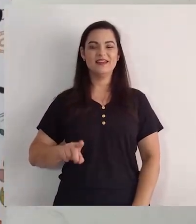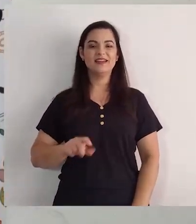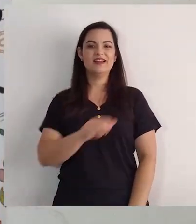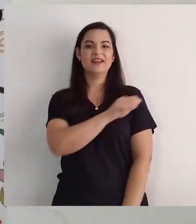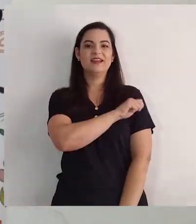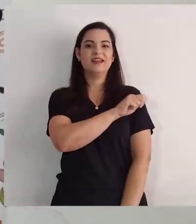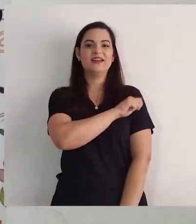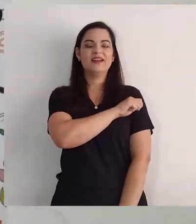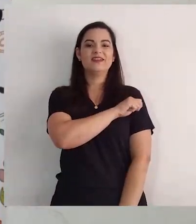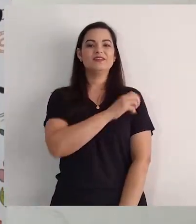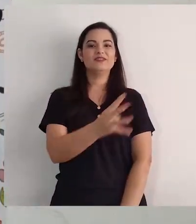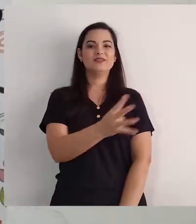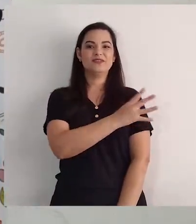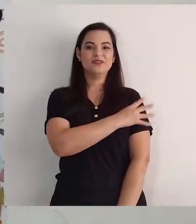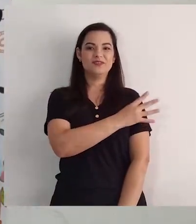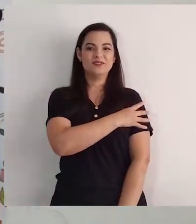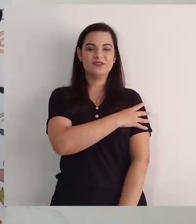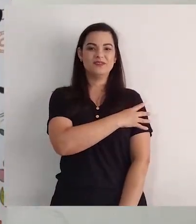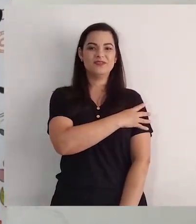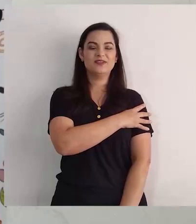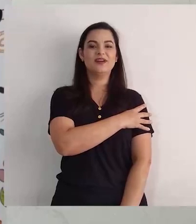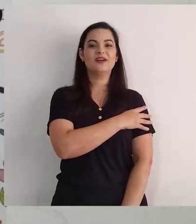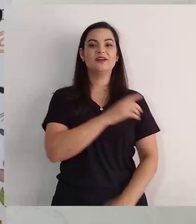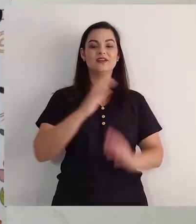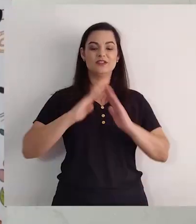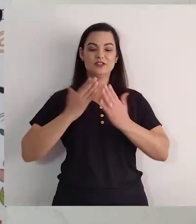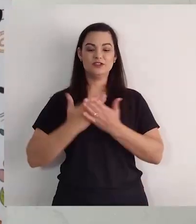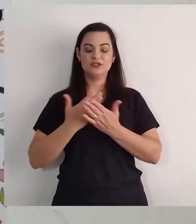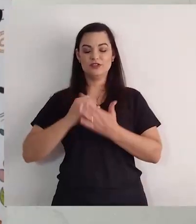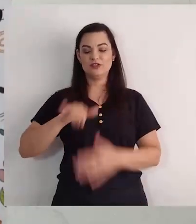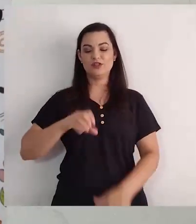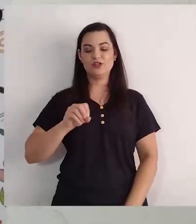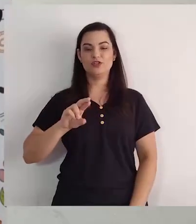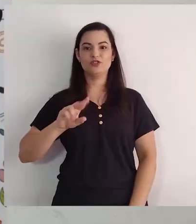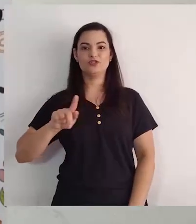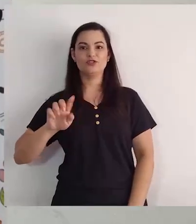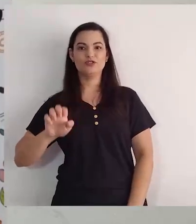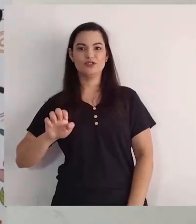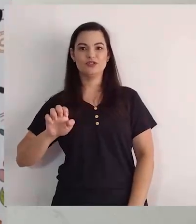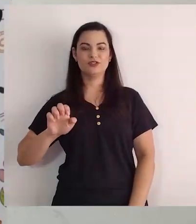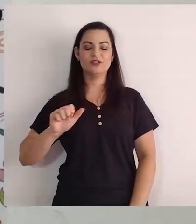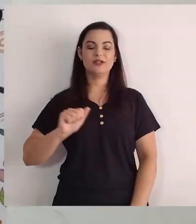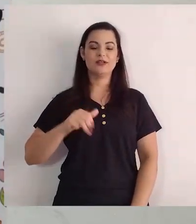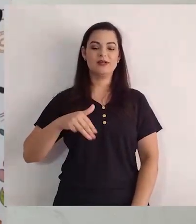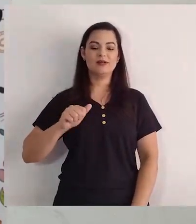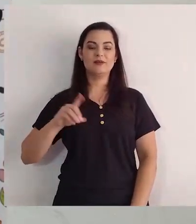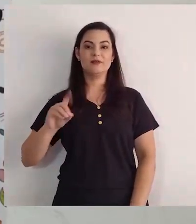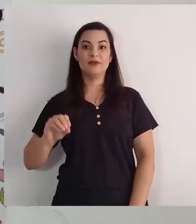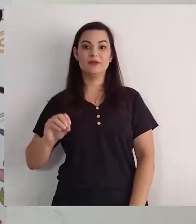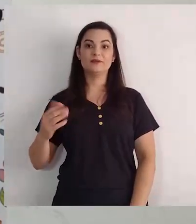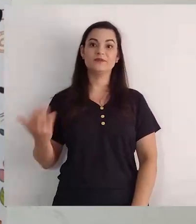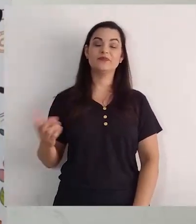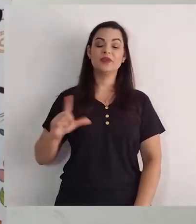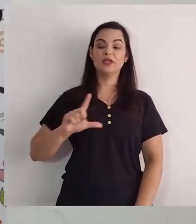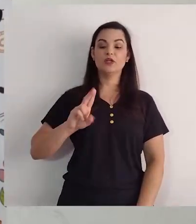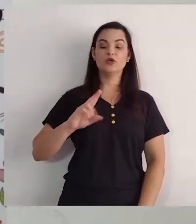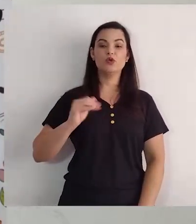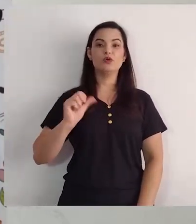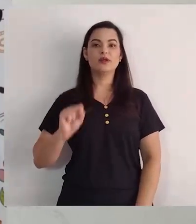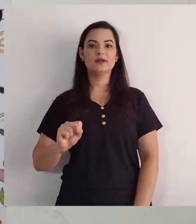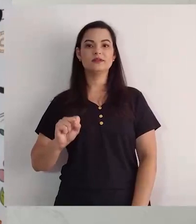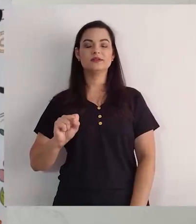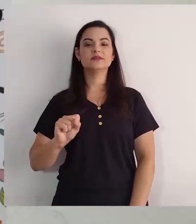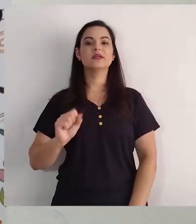quarto ano da Escola Jorge Amado. E o Lucas é aluno também do quarto ano da Escola